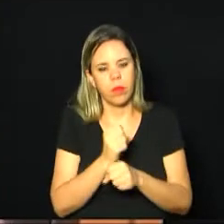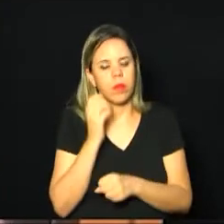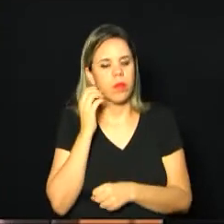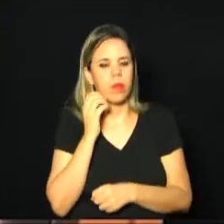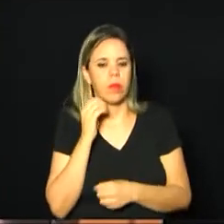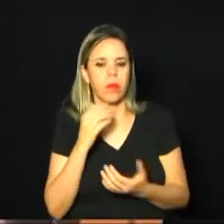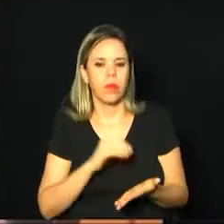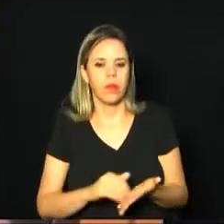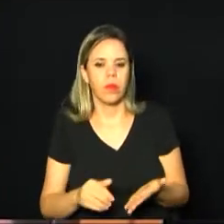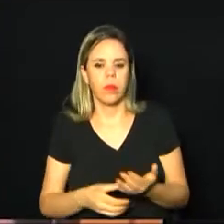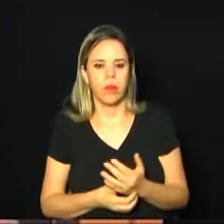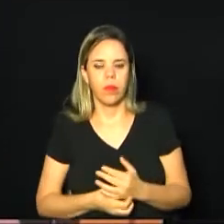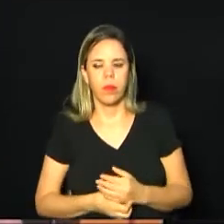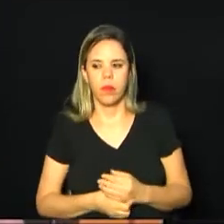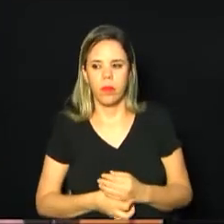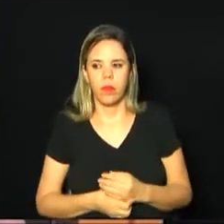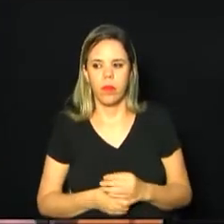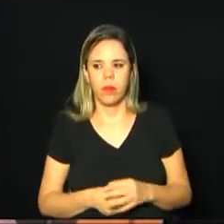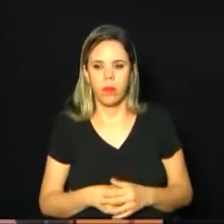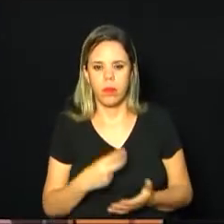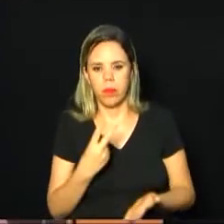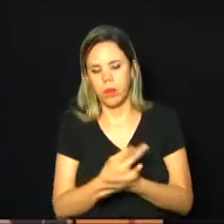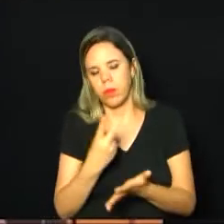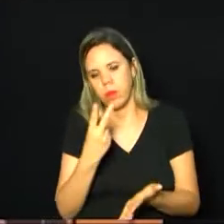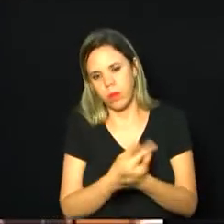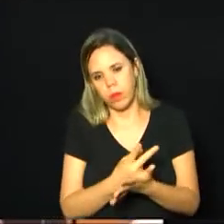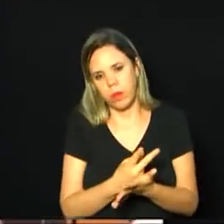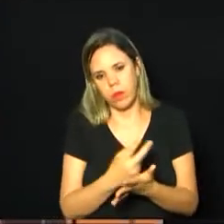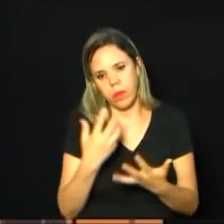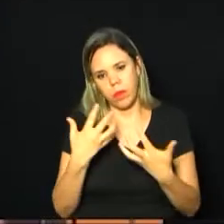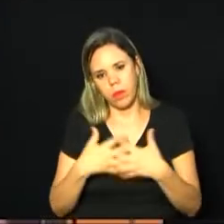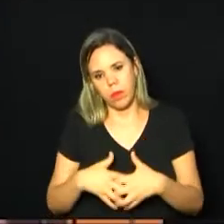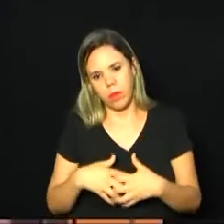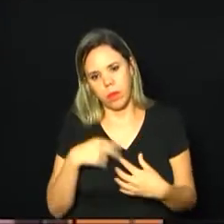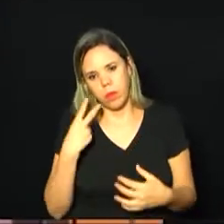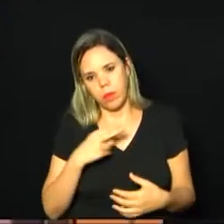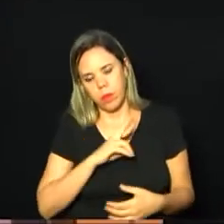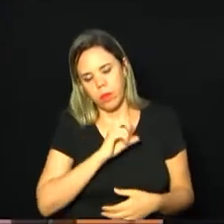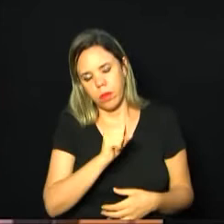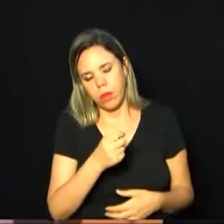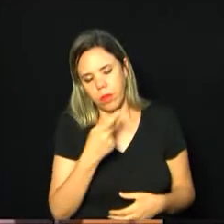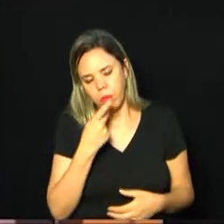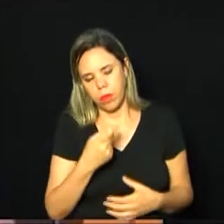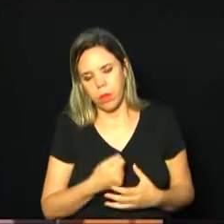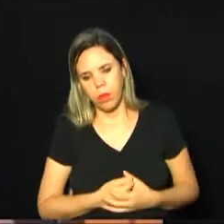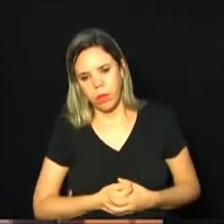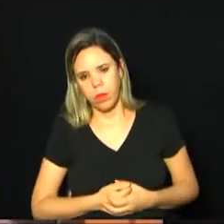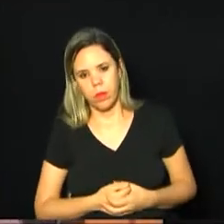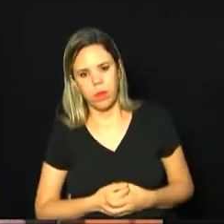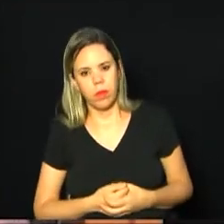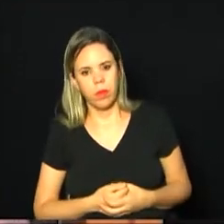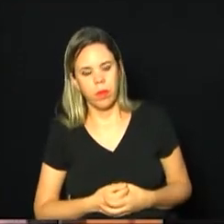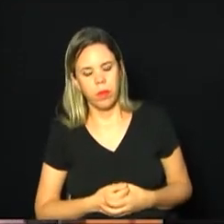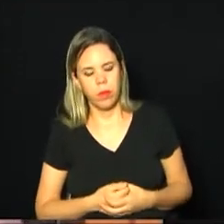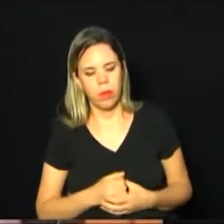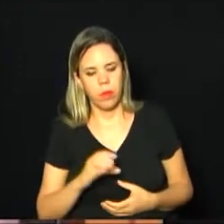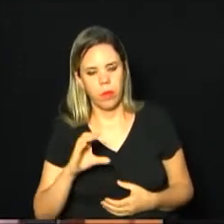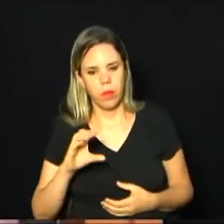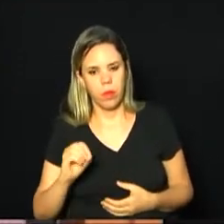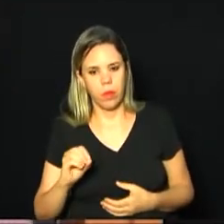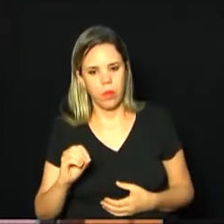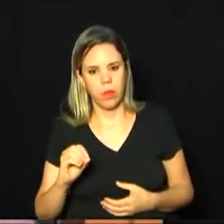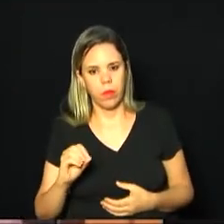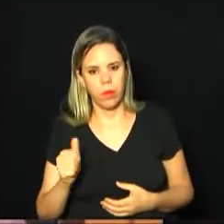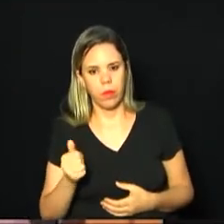ideia aqui o secretário de transporte nessa mesma linha de raciocínio quebrado Rossini explanou e a Cohab pode